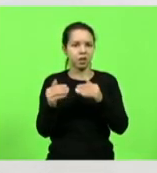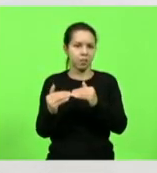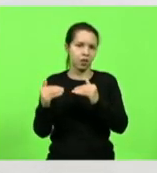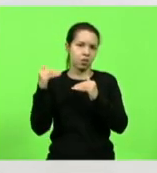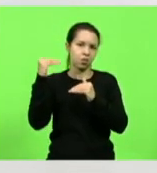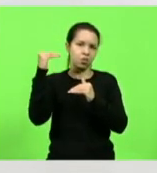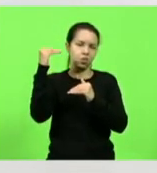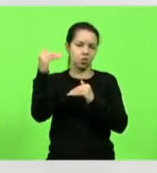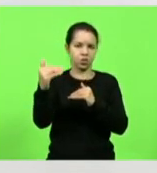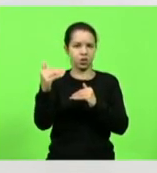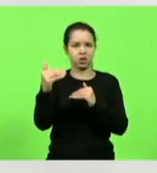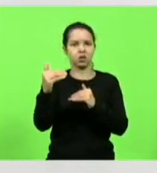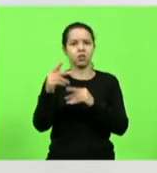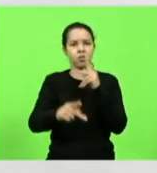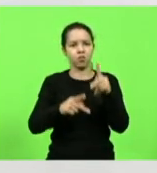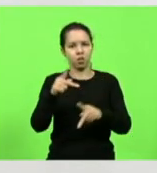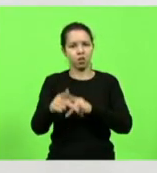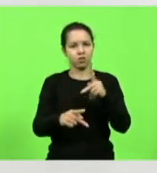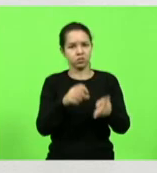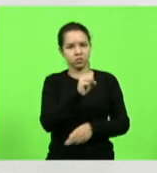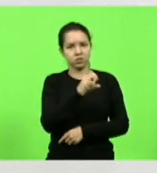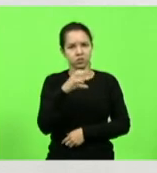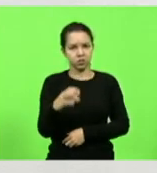catarinenses pela atitude do prefeito.